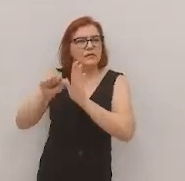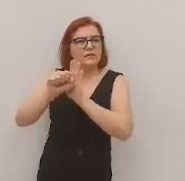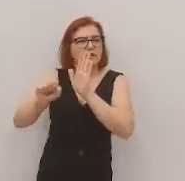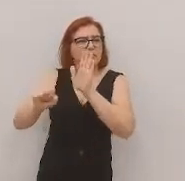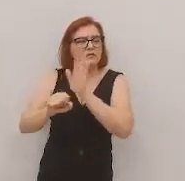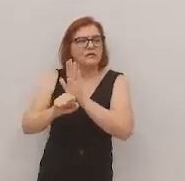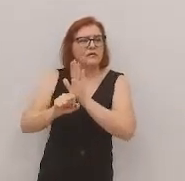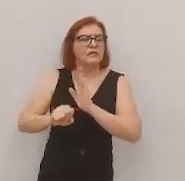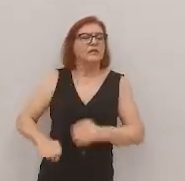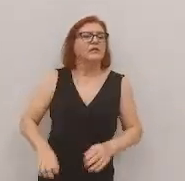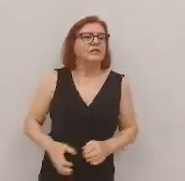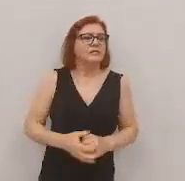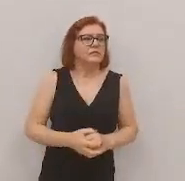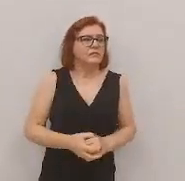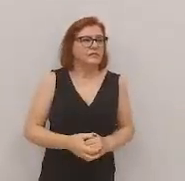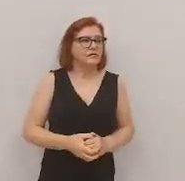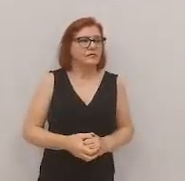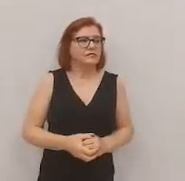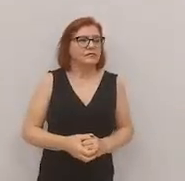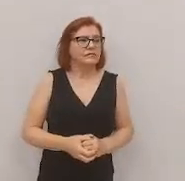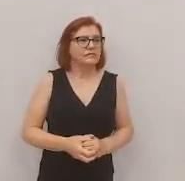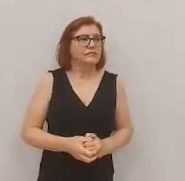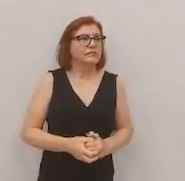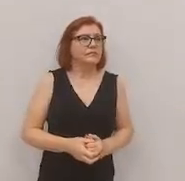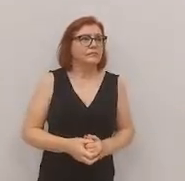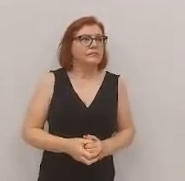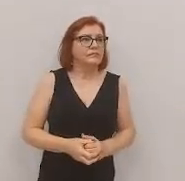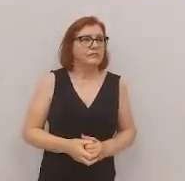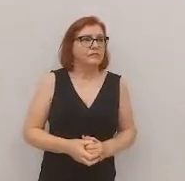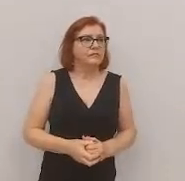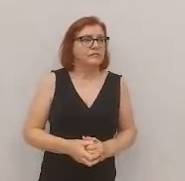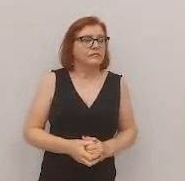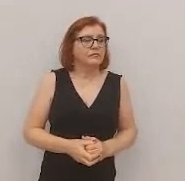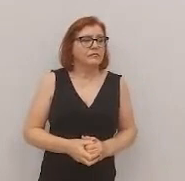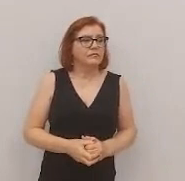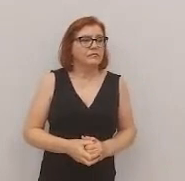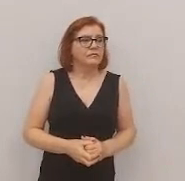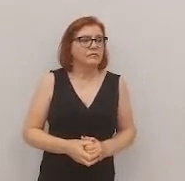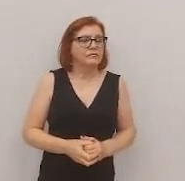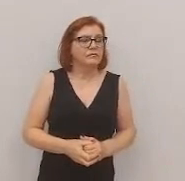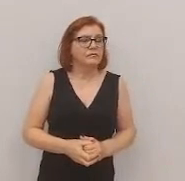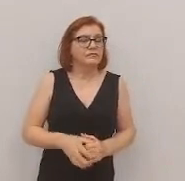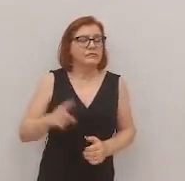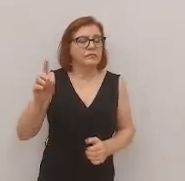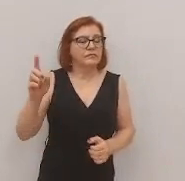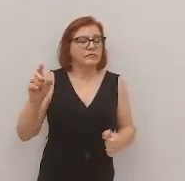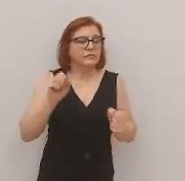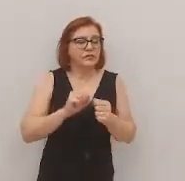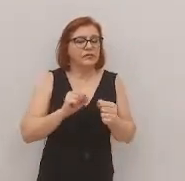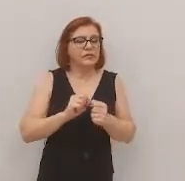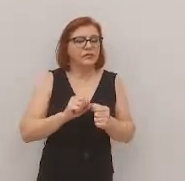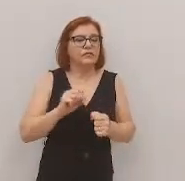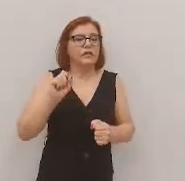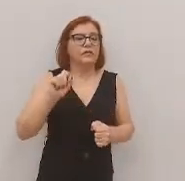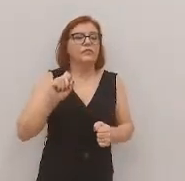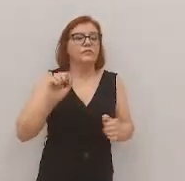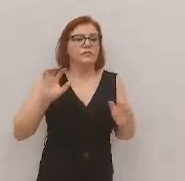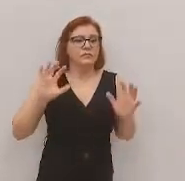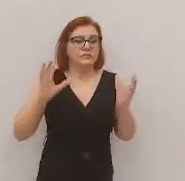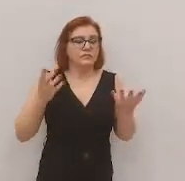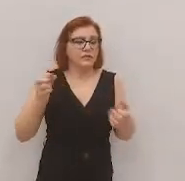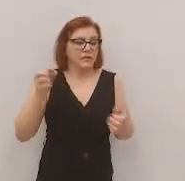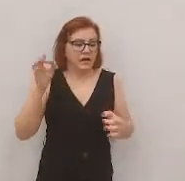séculos. Amém. Ele tem o direito. Deus tem o direito de fazer isso com Satanás, né?